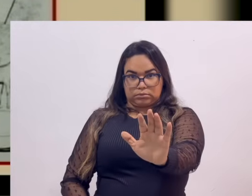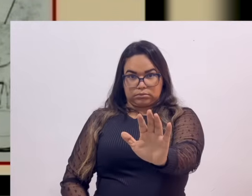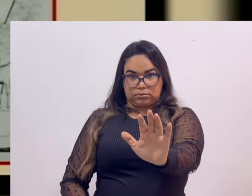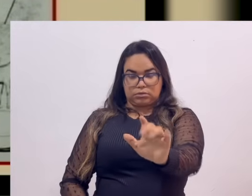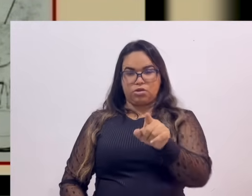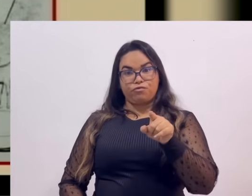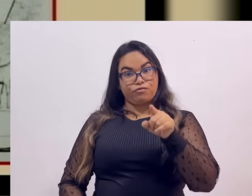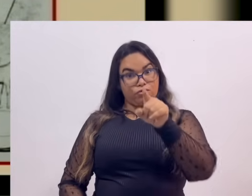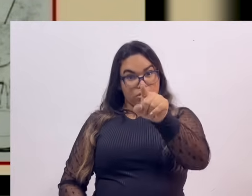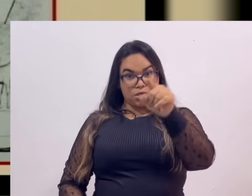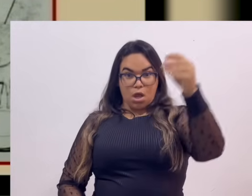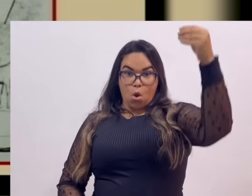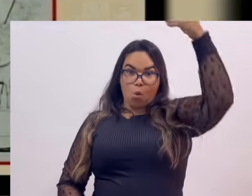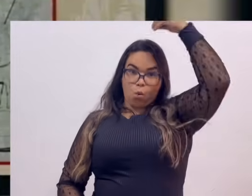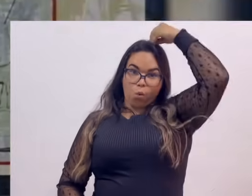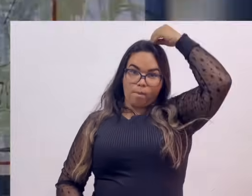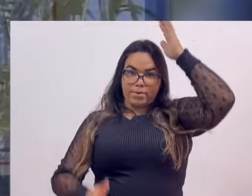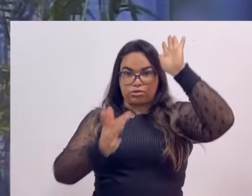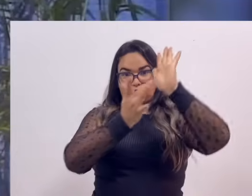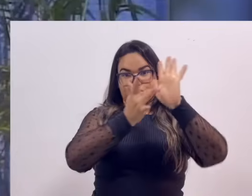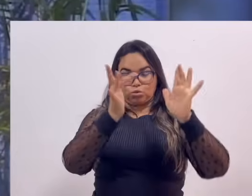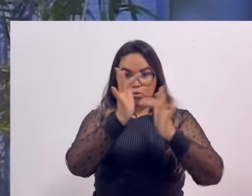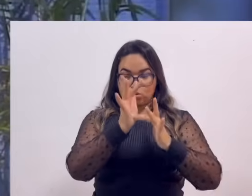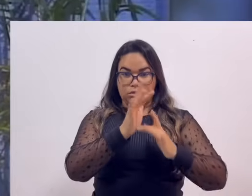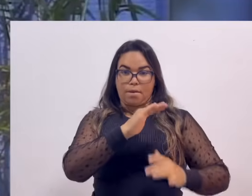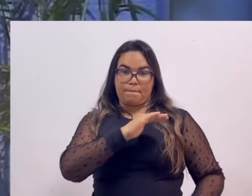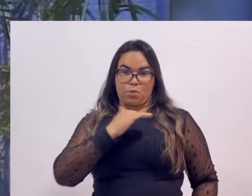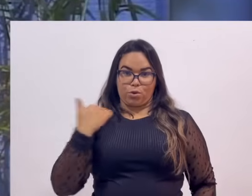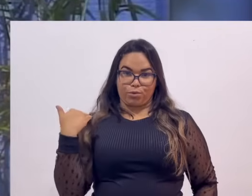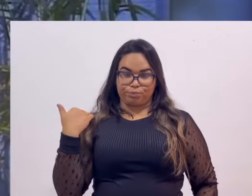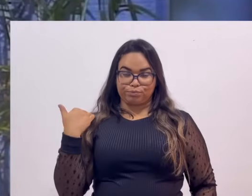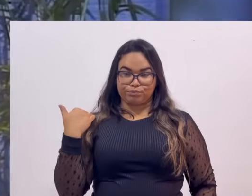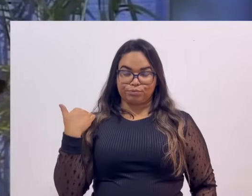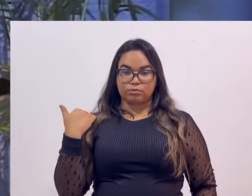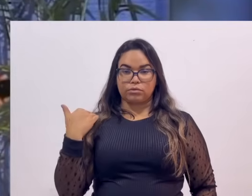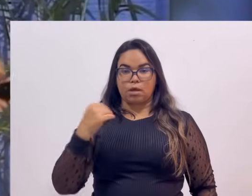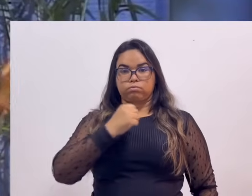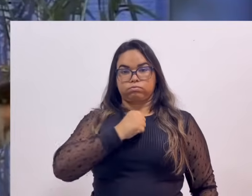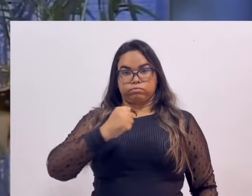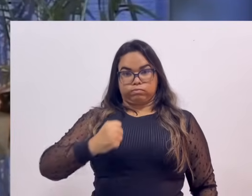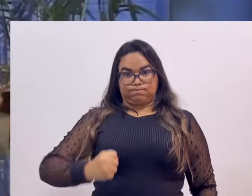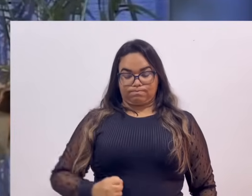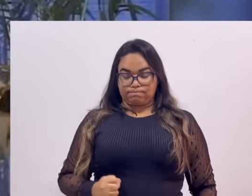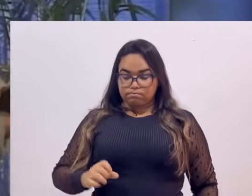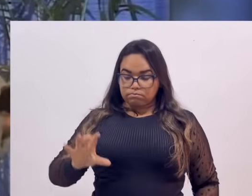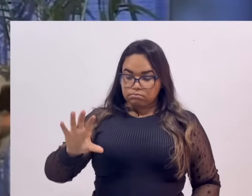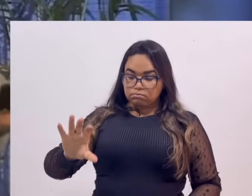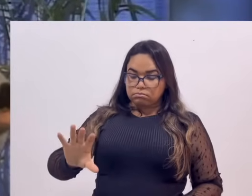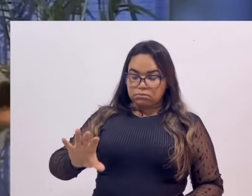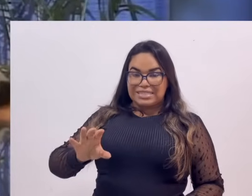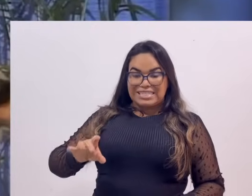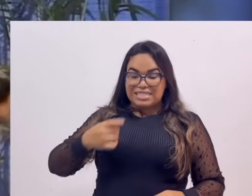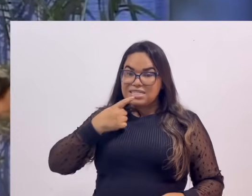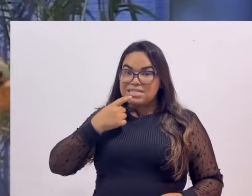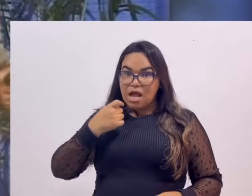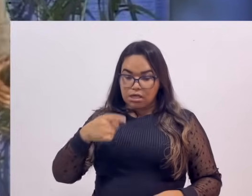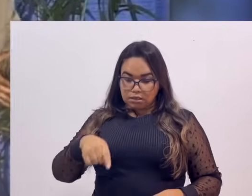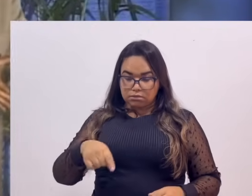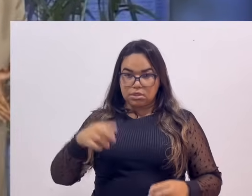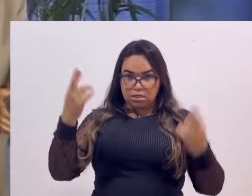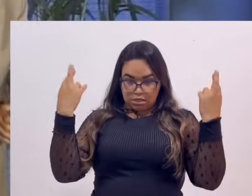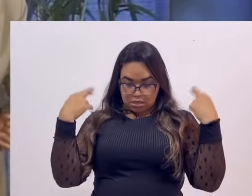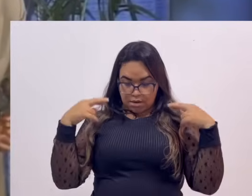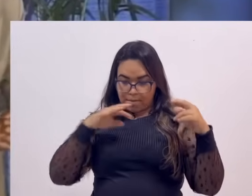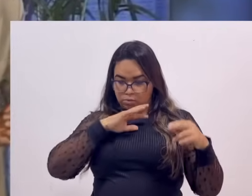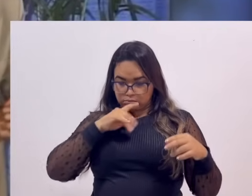você causou a morte de Cristo o cordeiro o sumo sacerdote tomava o sangue e o